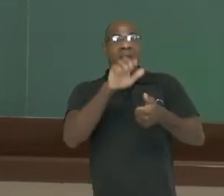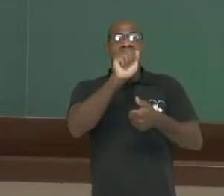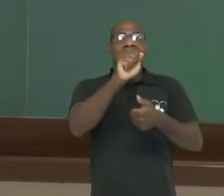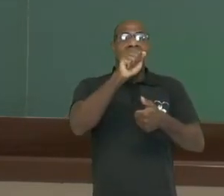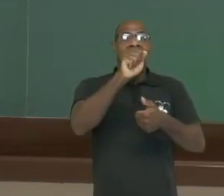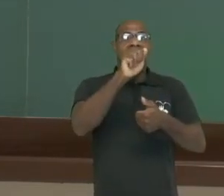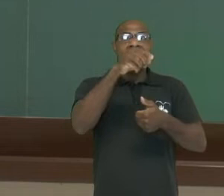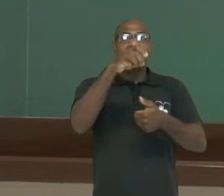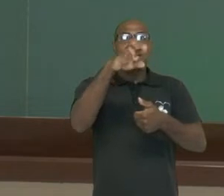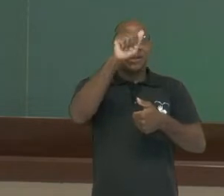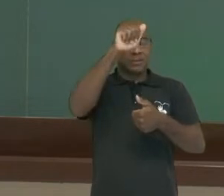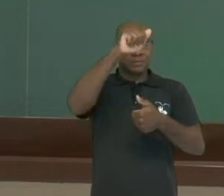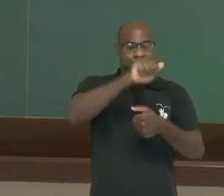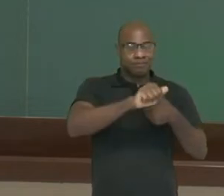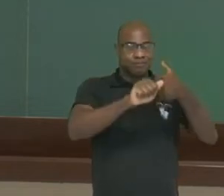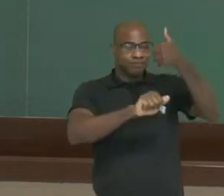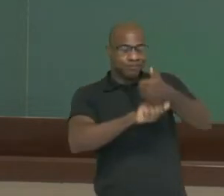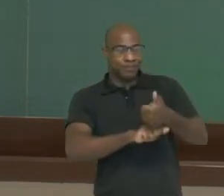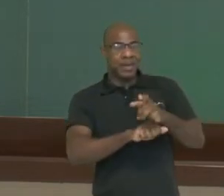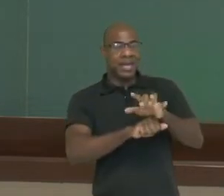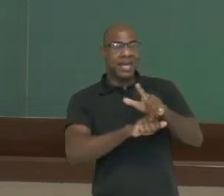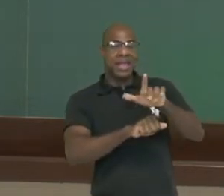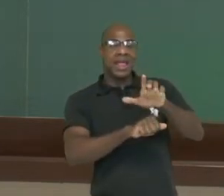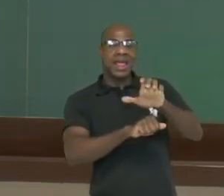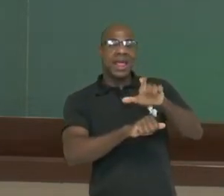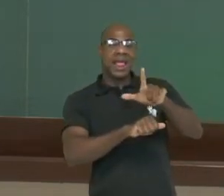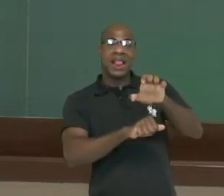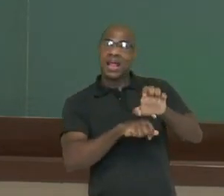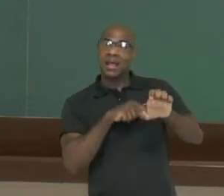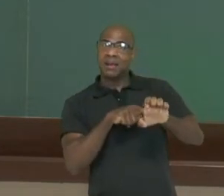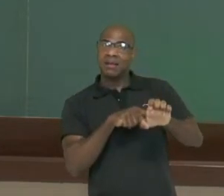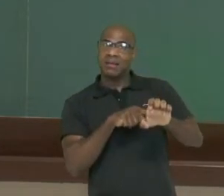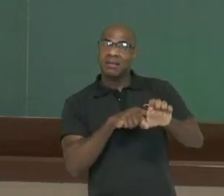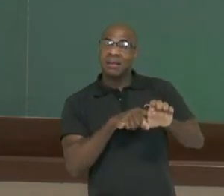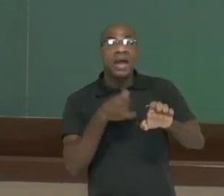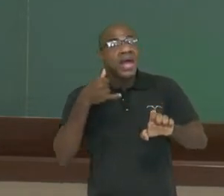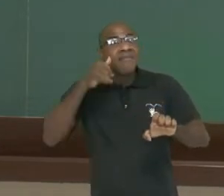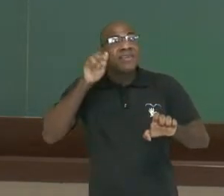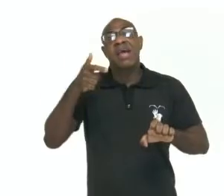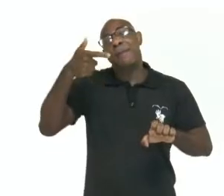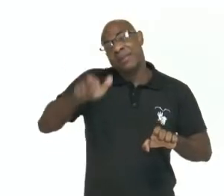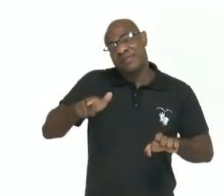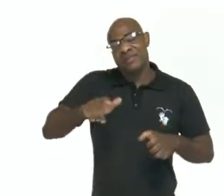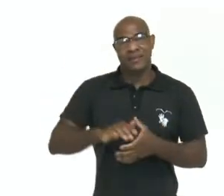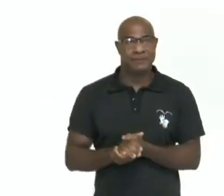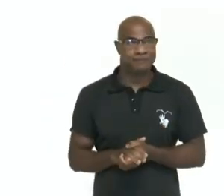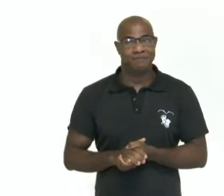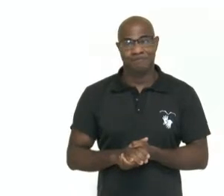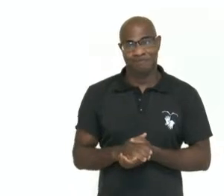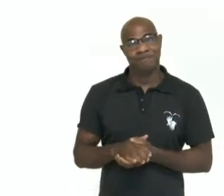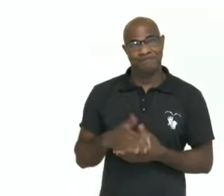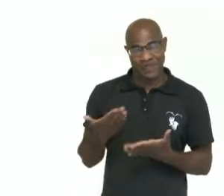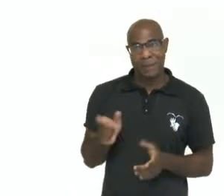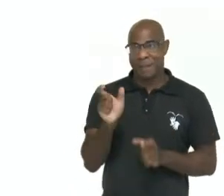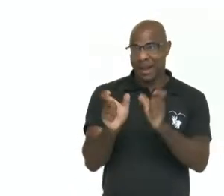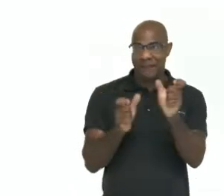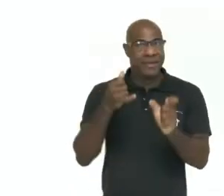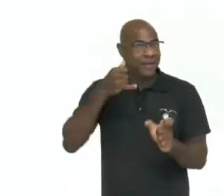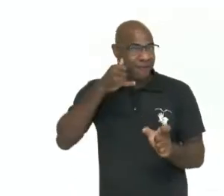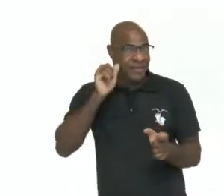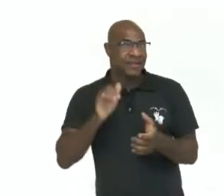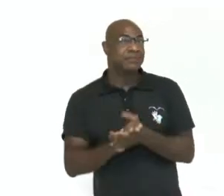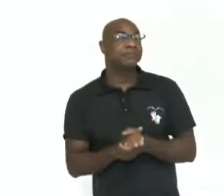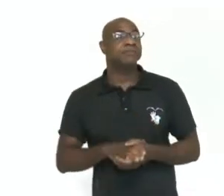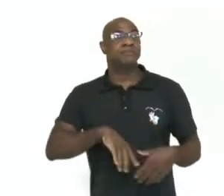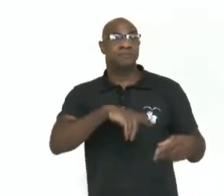estamos falando sobre anáfora quando a gente faz essa organização. Também temos uma outra